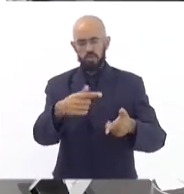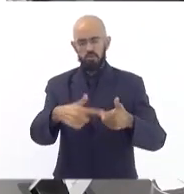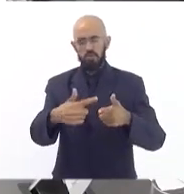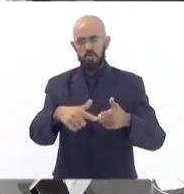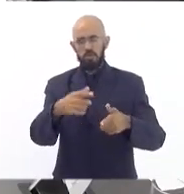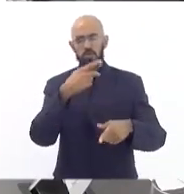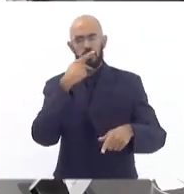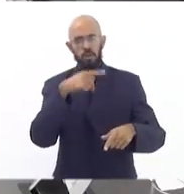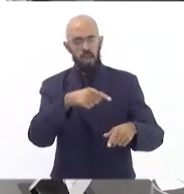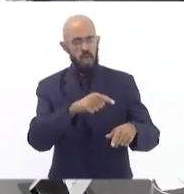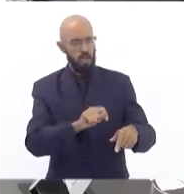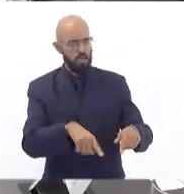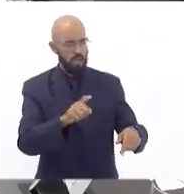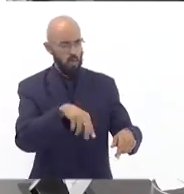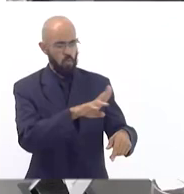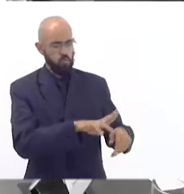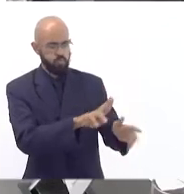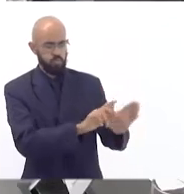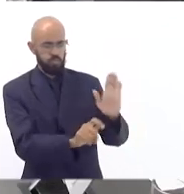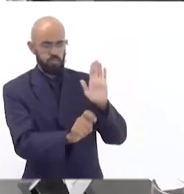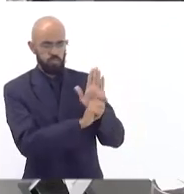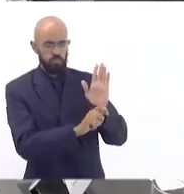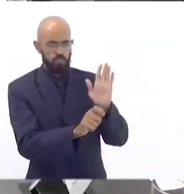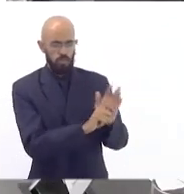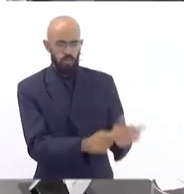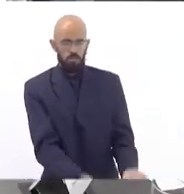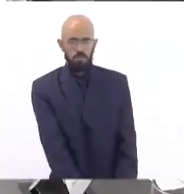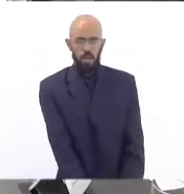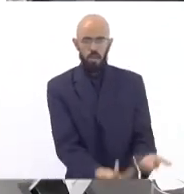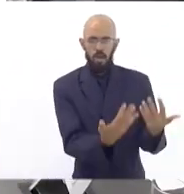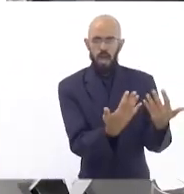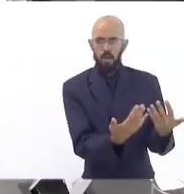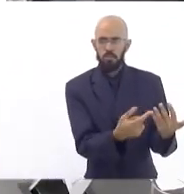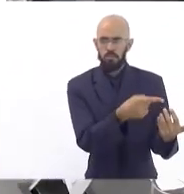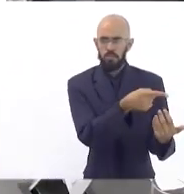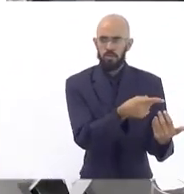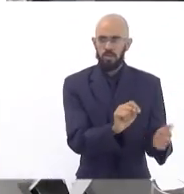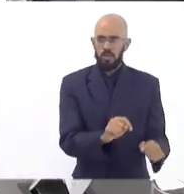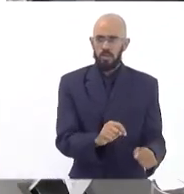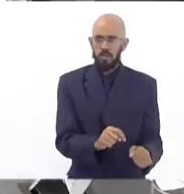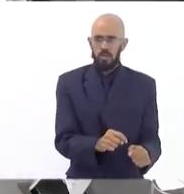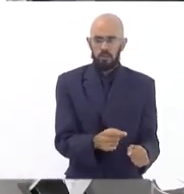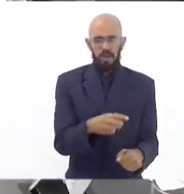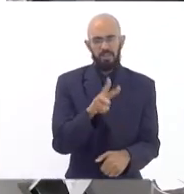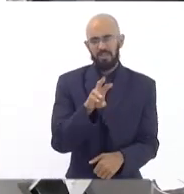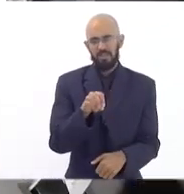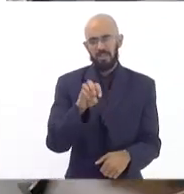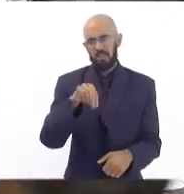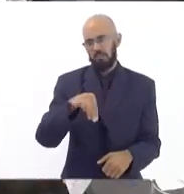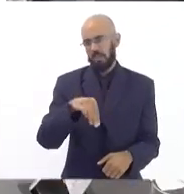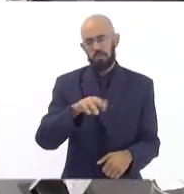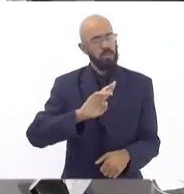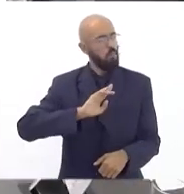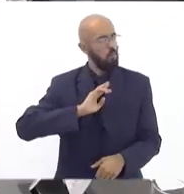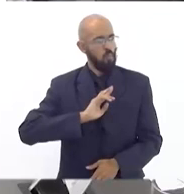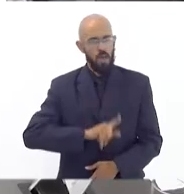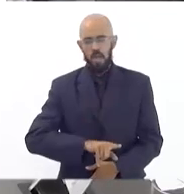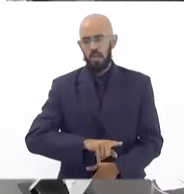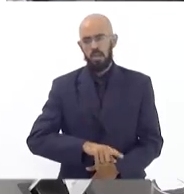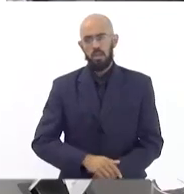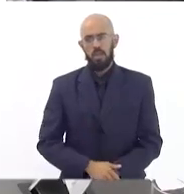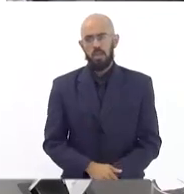que pega o cabo e queima 22 até 30 metros para vender no não é isso